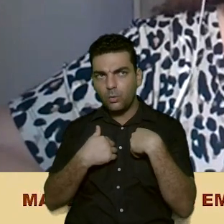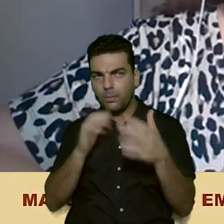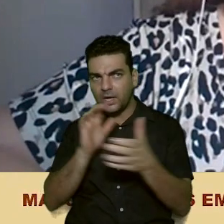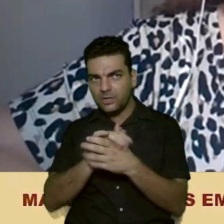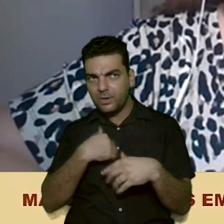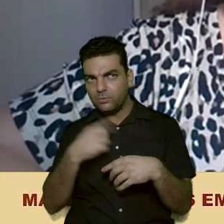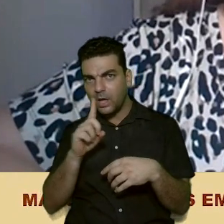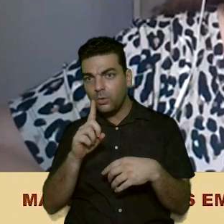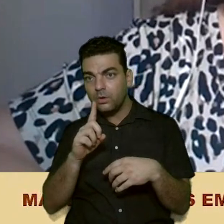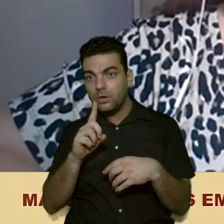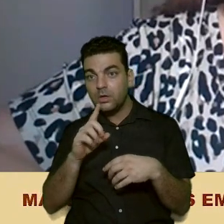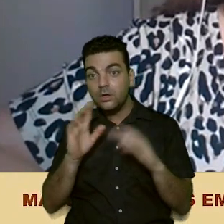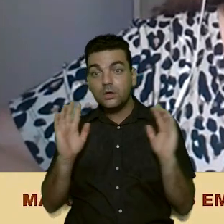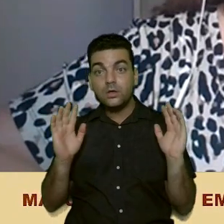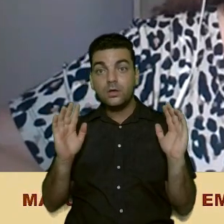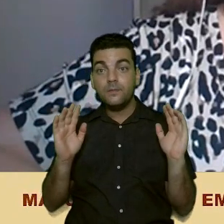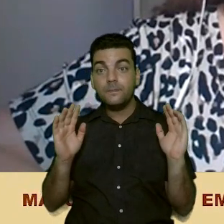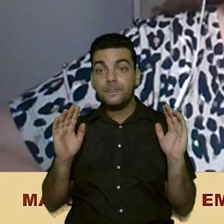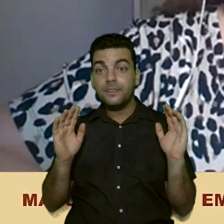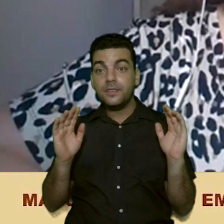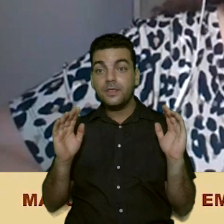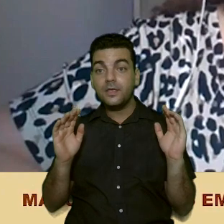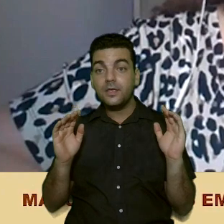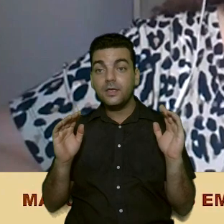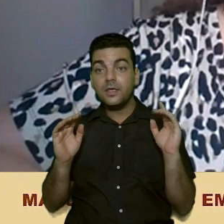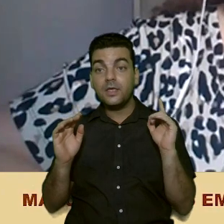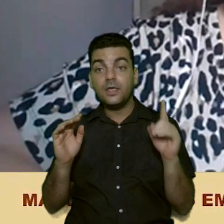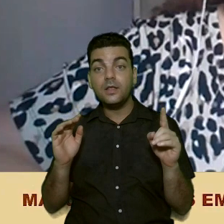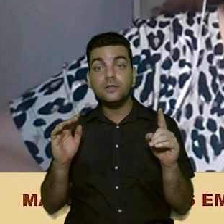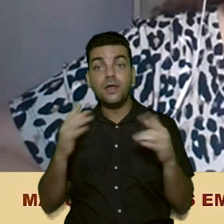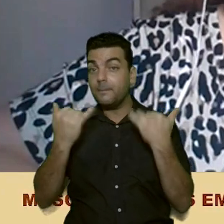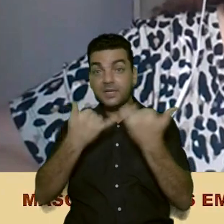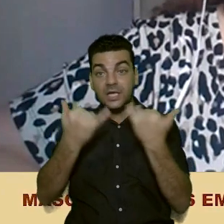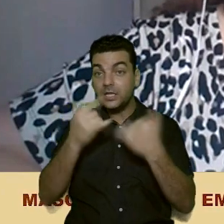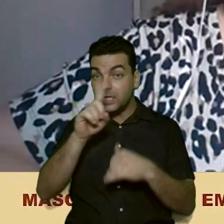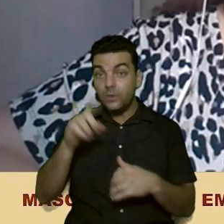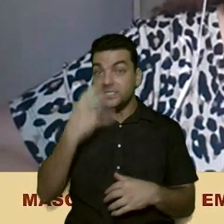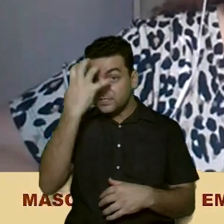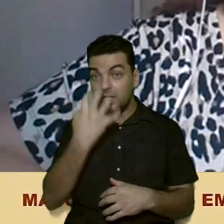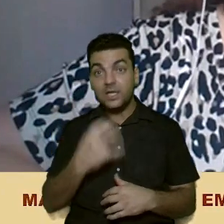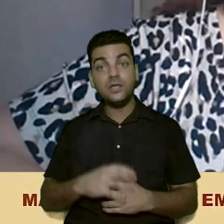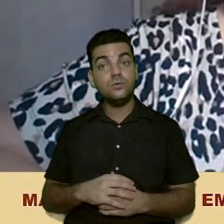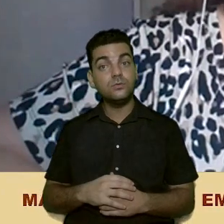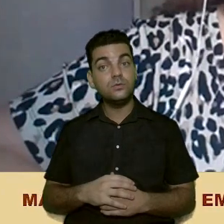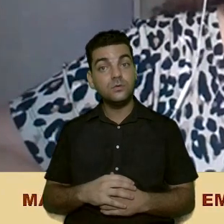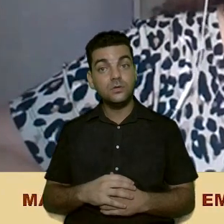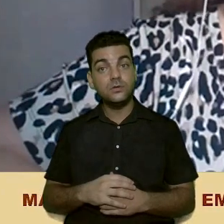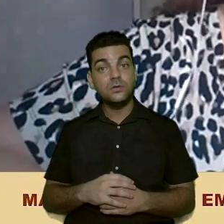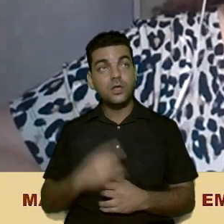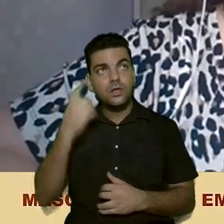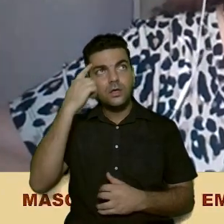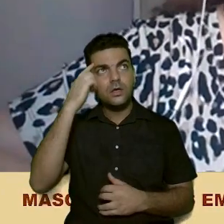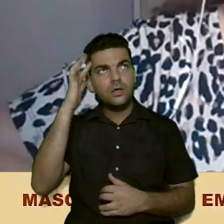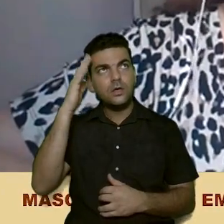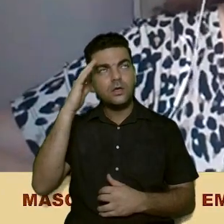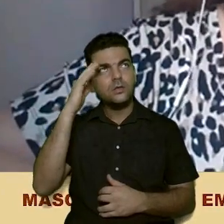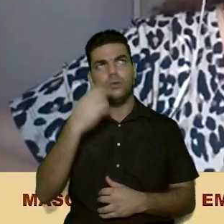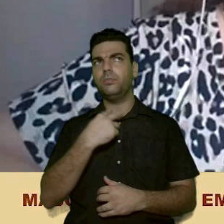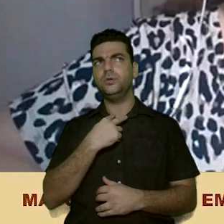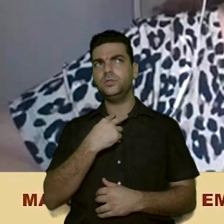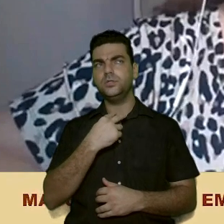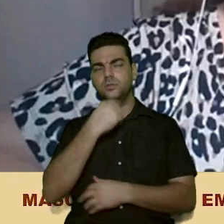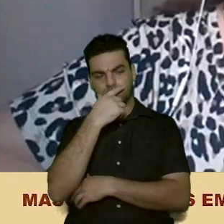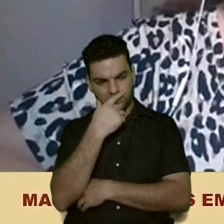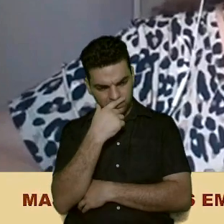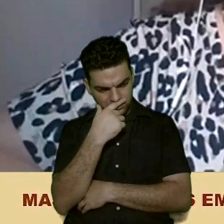bater. Ele não estava falando aquilo porque ele estava de brincadeira, ele estava caindo uma ficha de fato, né? Eu lembro